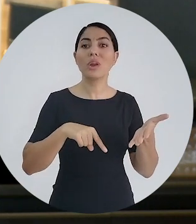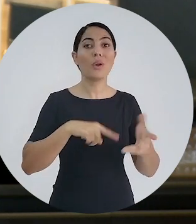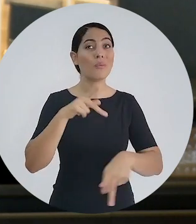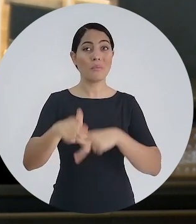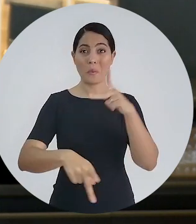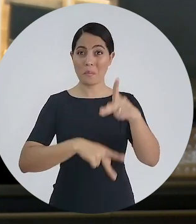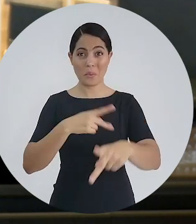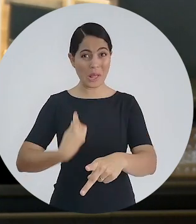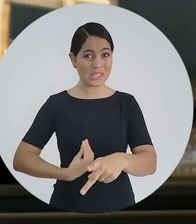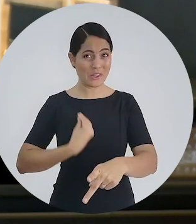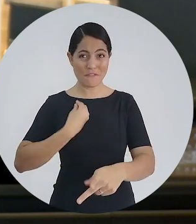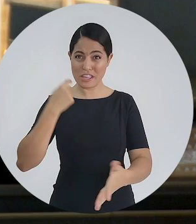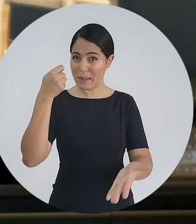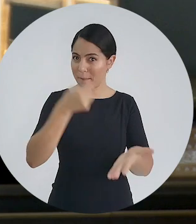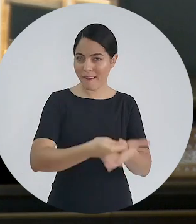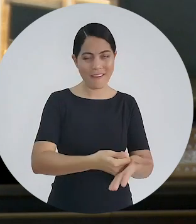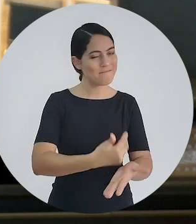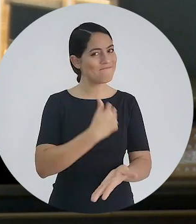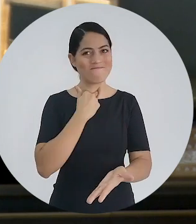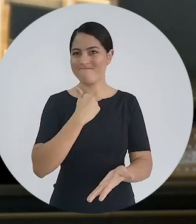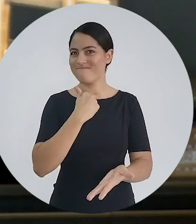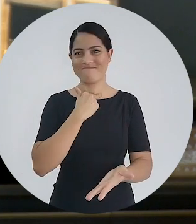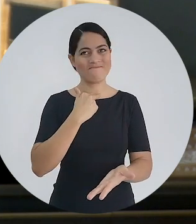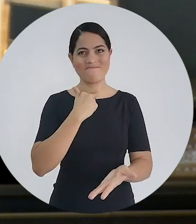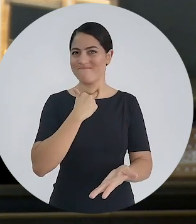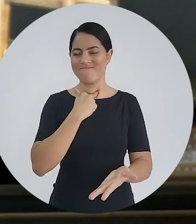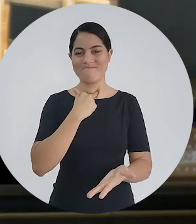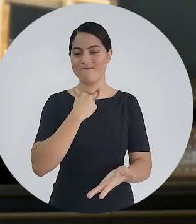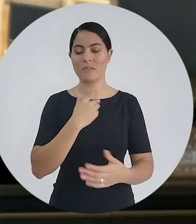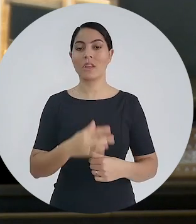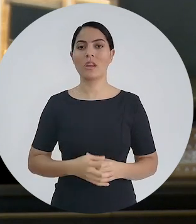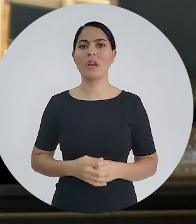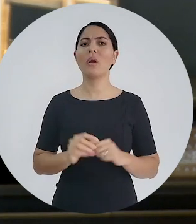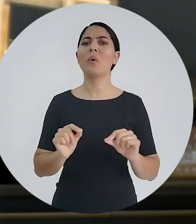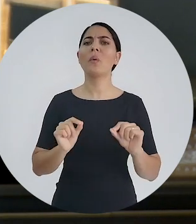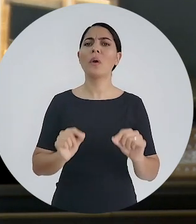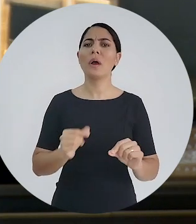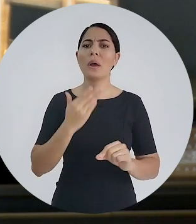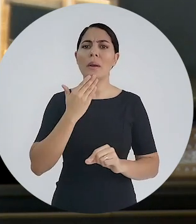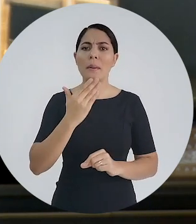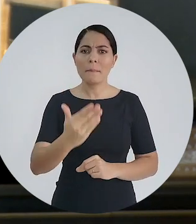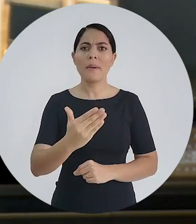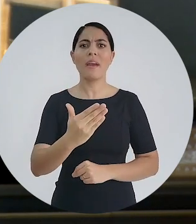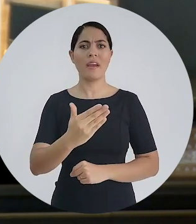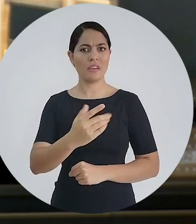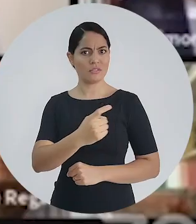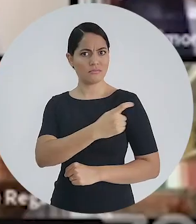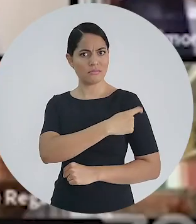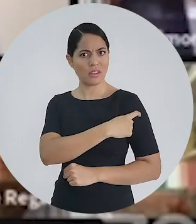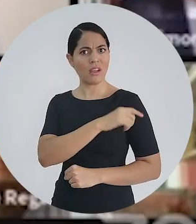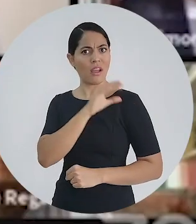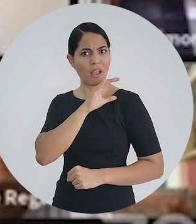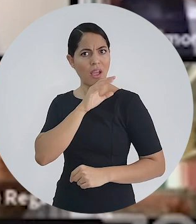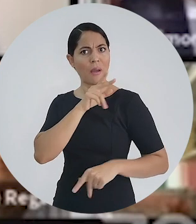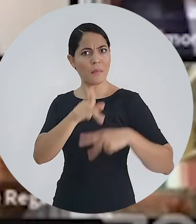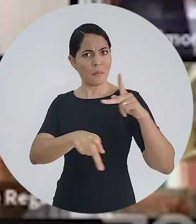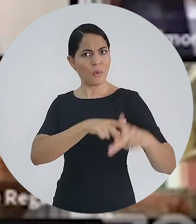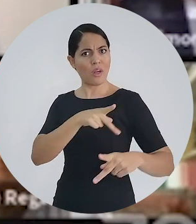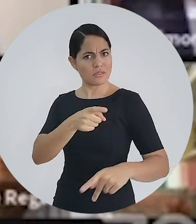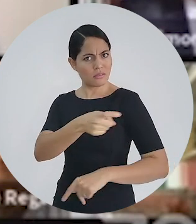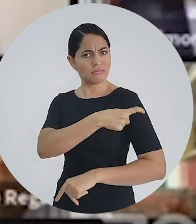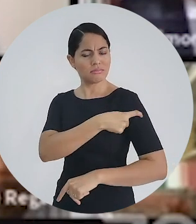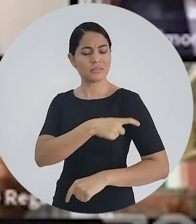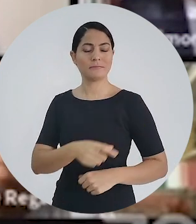Pagar com a Própria Vida. O ato cobra rapidez na vacinação da população brasileira. Eu acho que mais do que